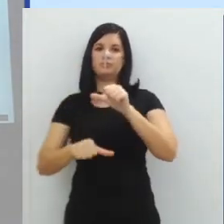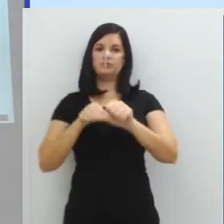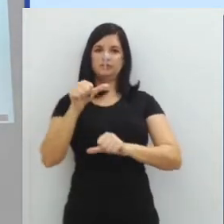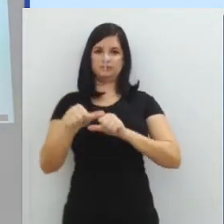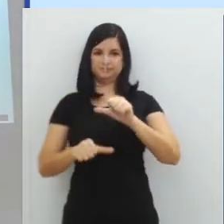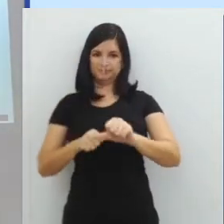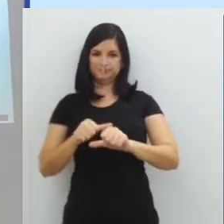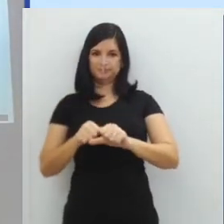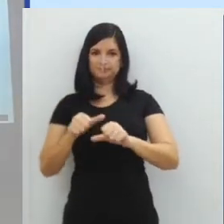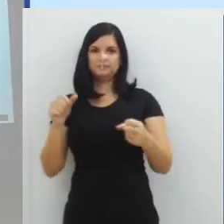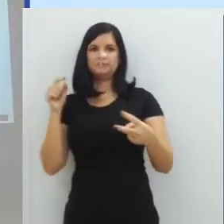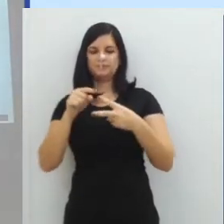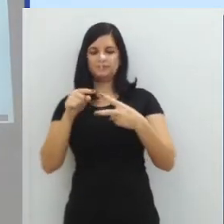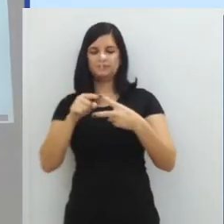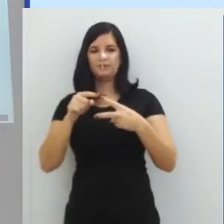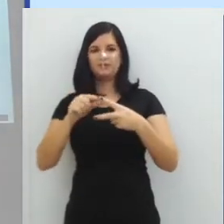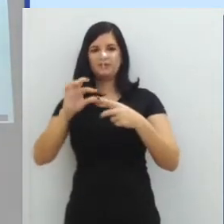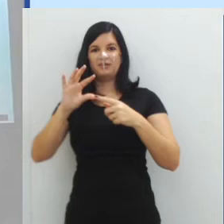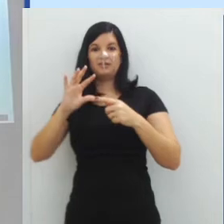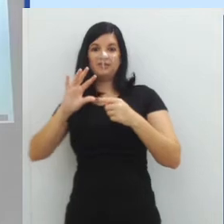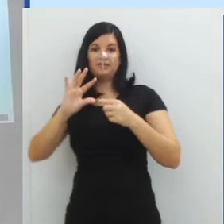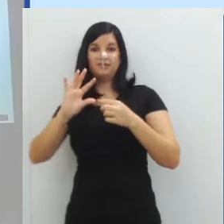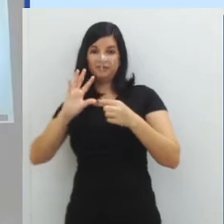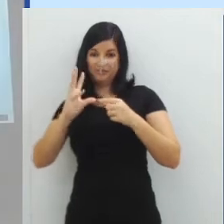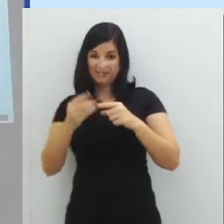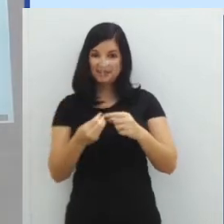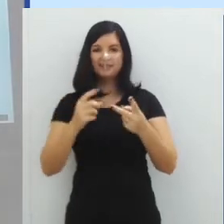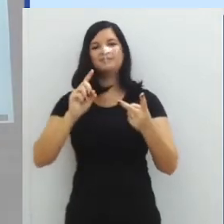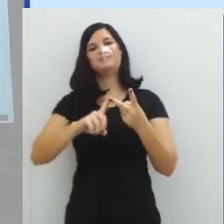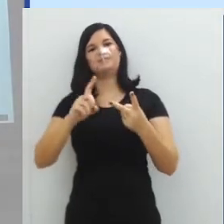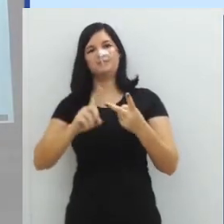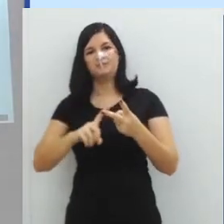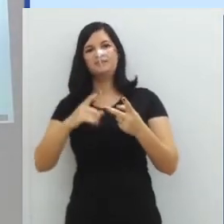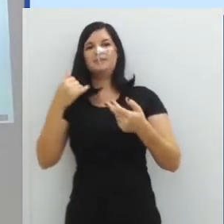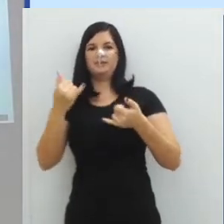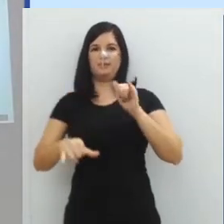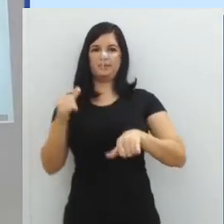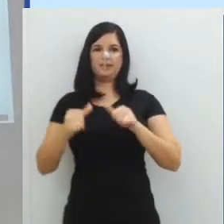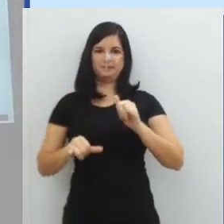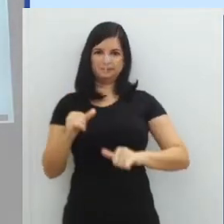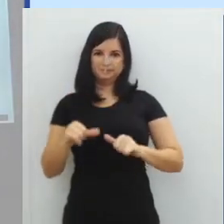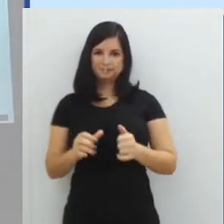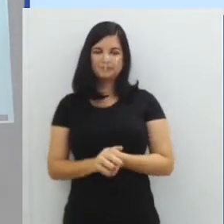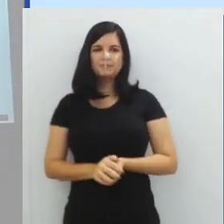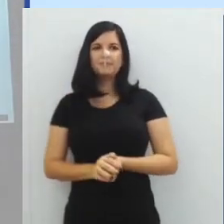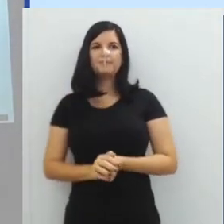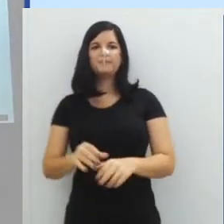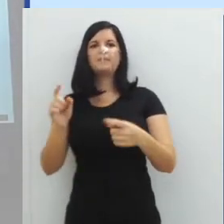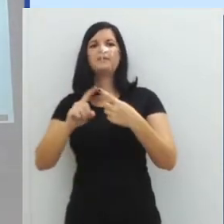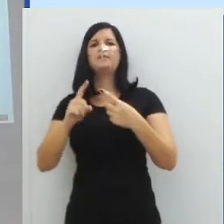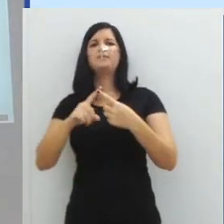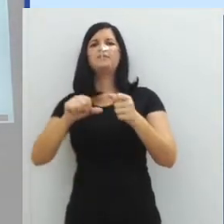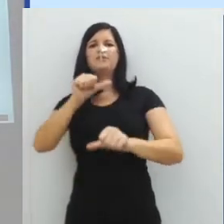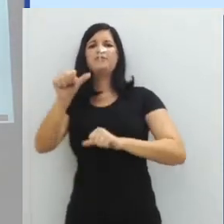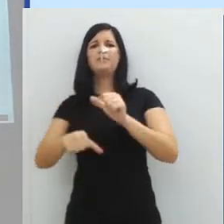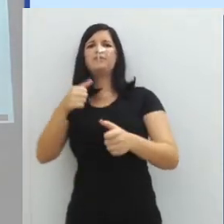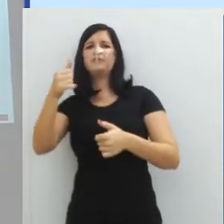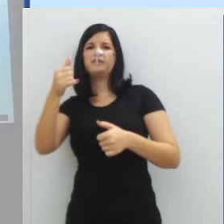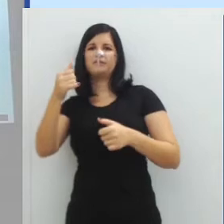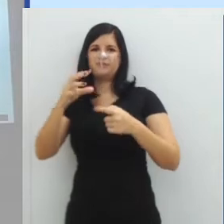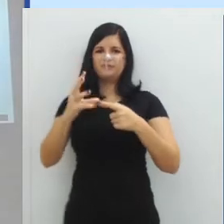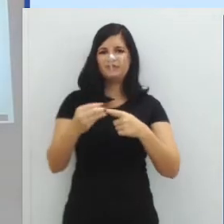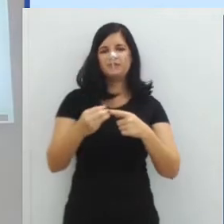transformações. As transformações físicas e as transformações químicas. As transformações físicas é quando não